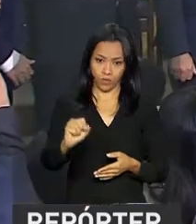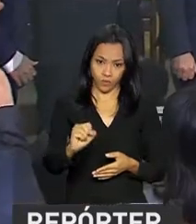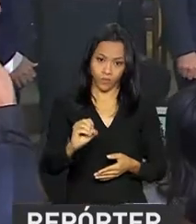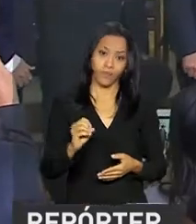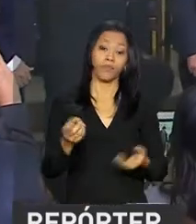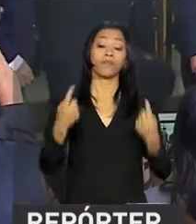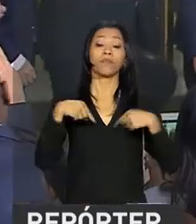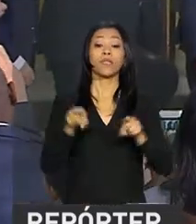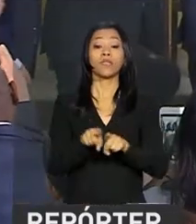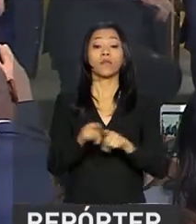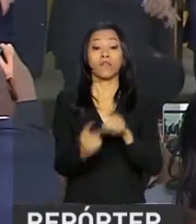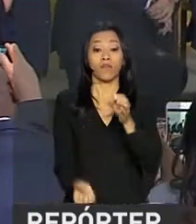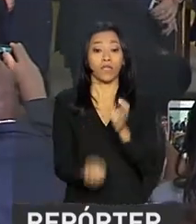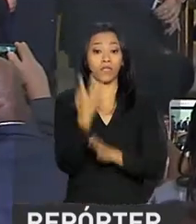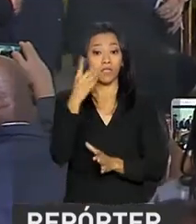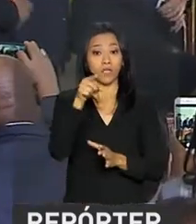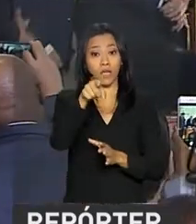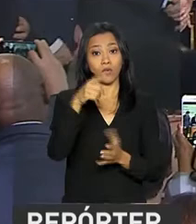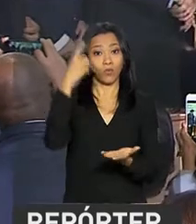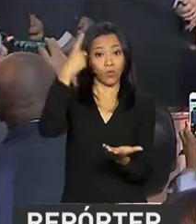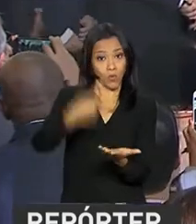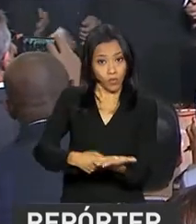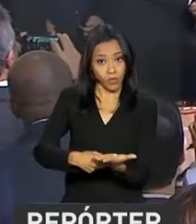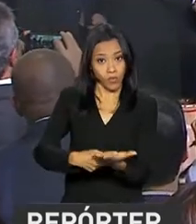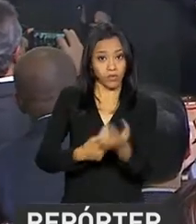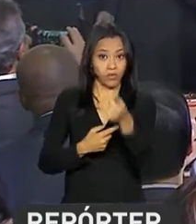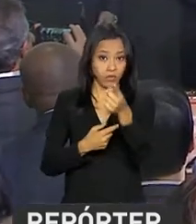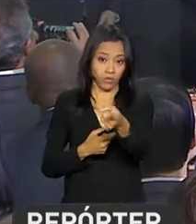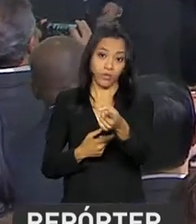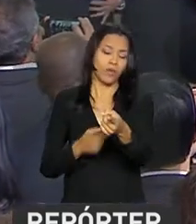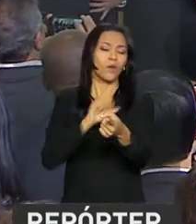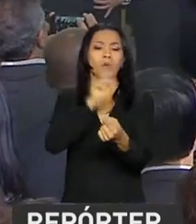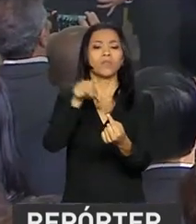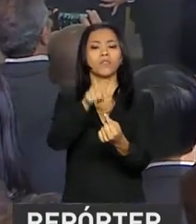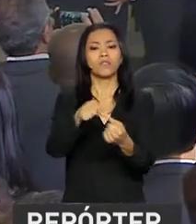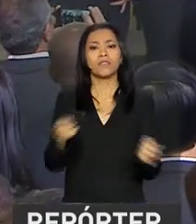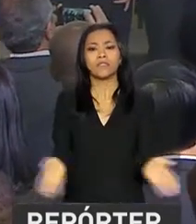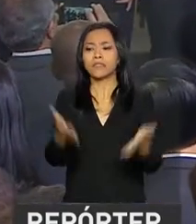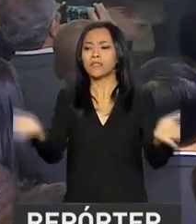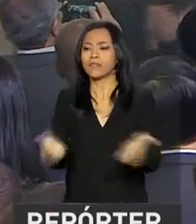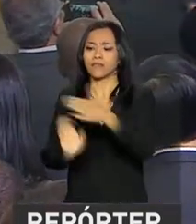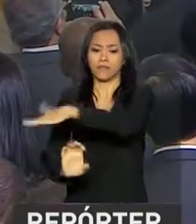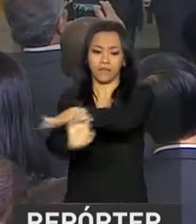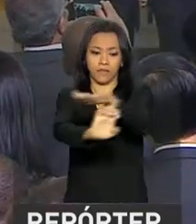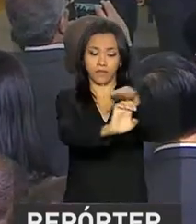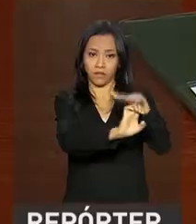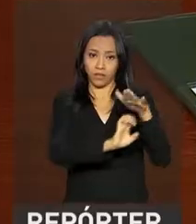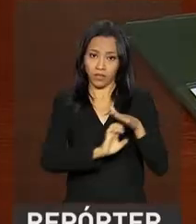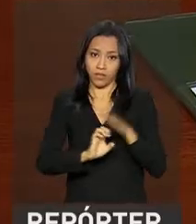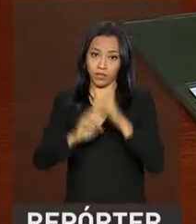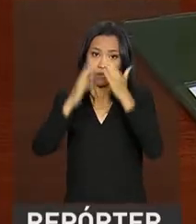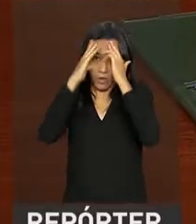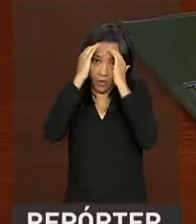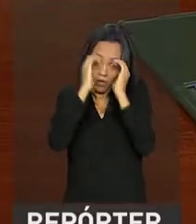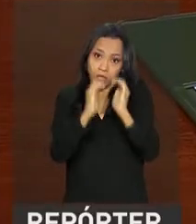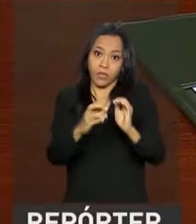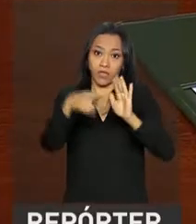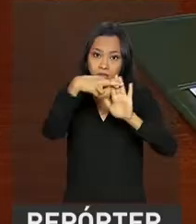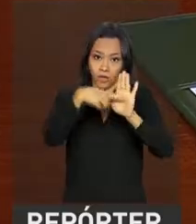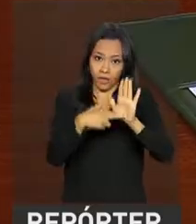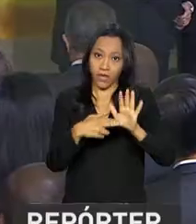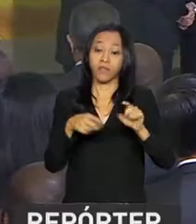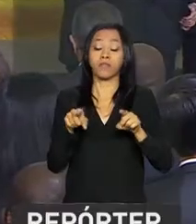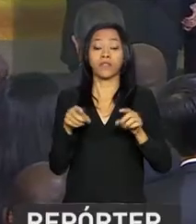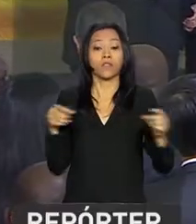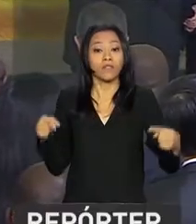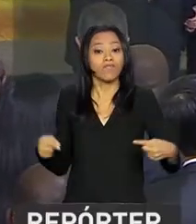foi lançado o Pacto pela Integridade, uma ação para incentivar as empresas a agirem dentro das regras e políticas do